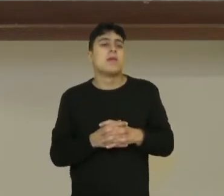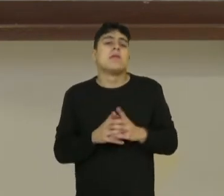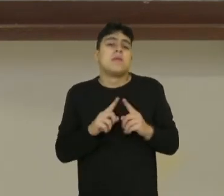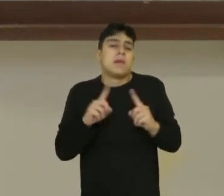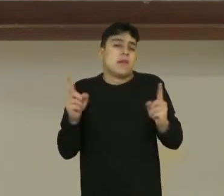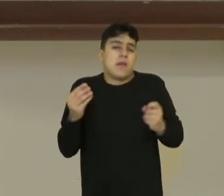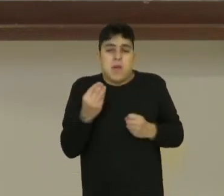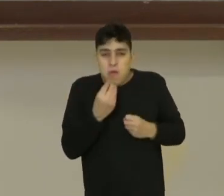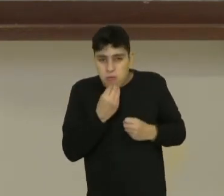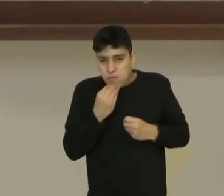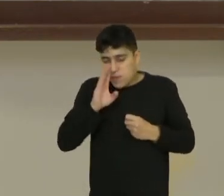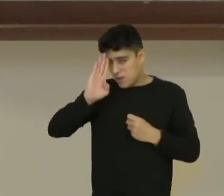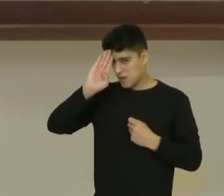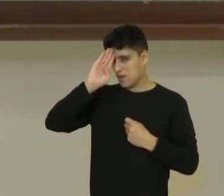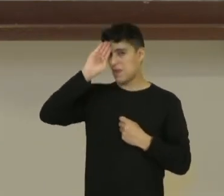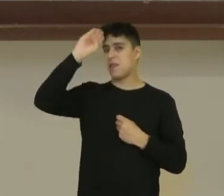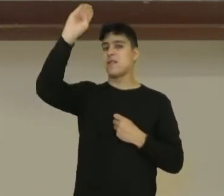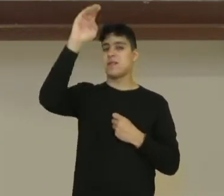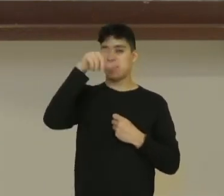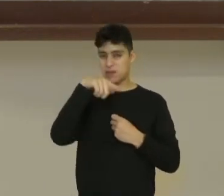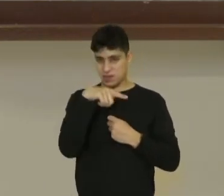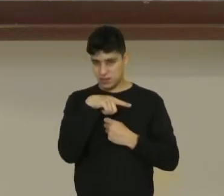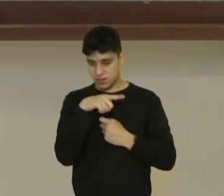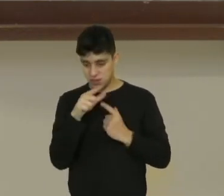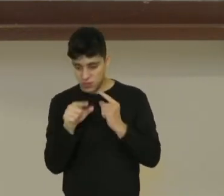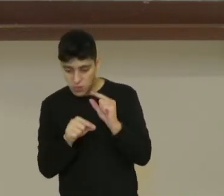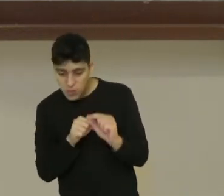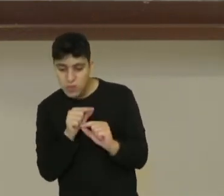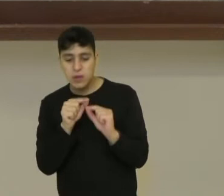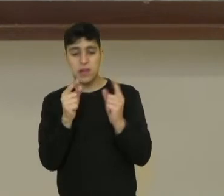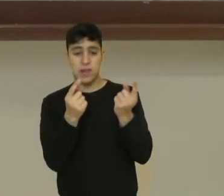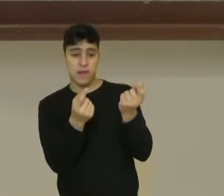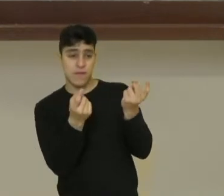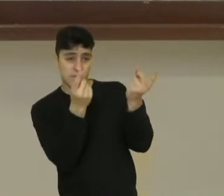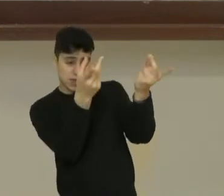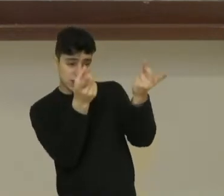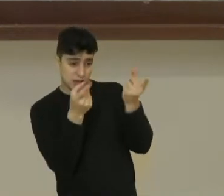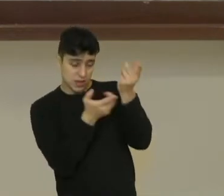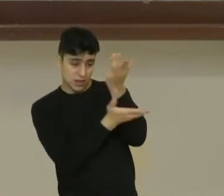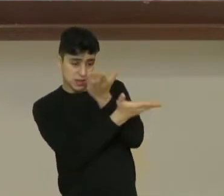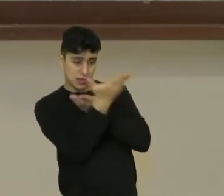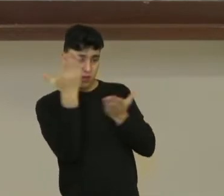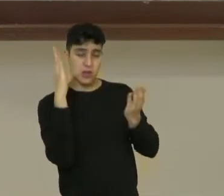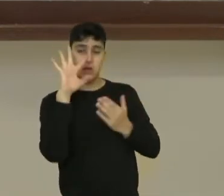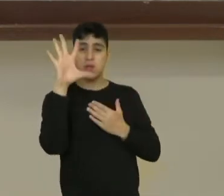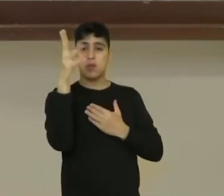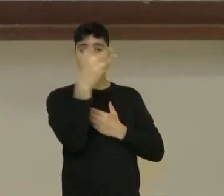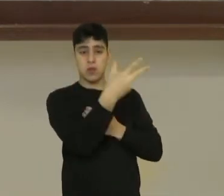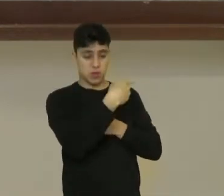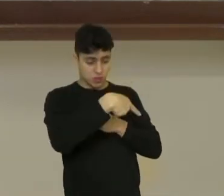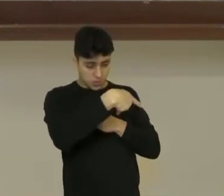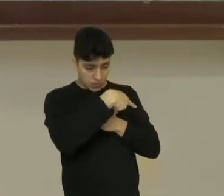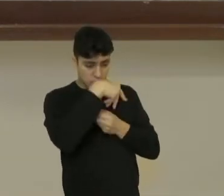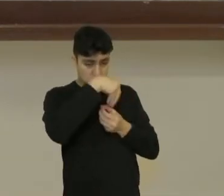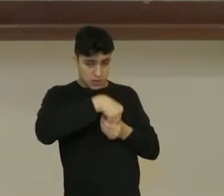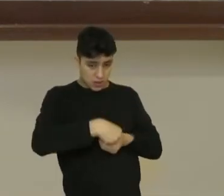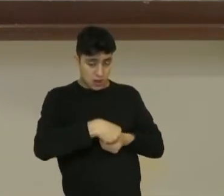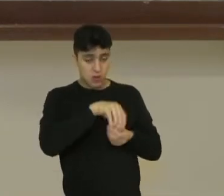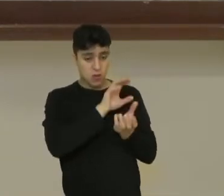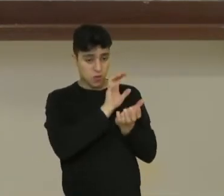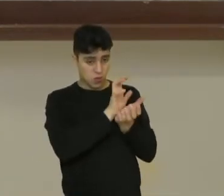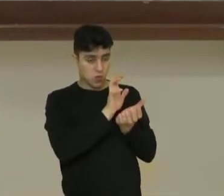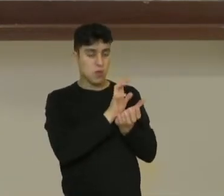logicamente, o objetivo principal é ter um mercado comum. Nesse mercado comum, em que todos os países envolvidos estão mais